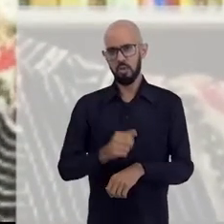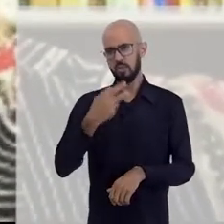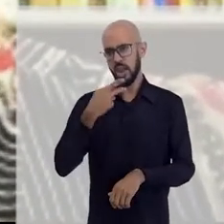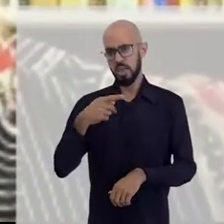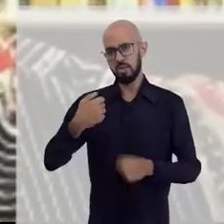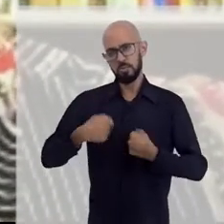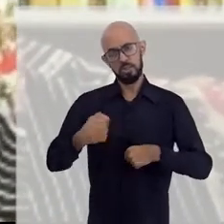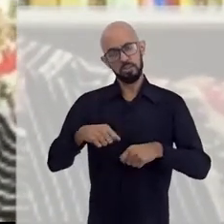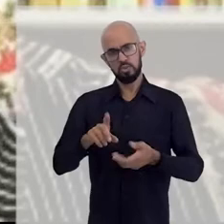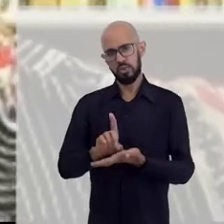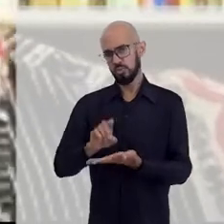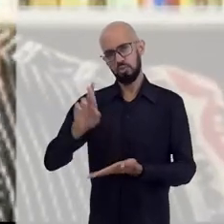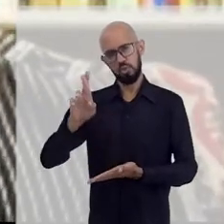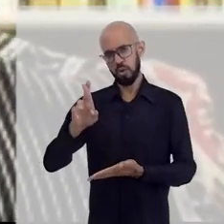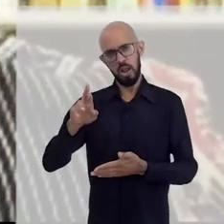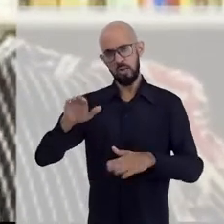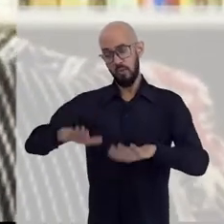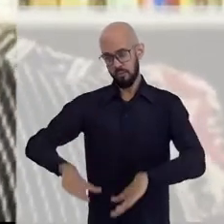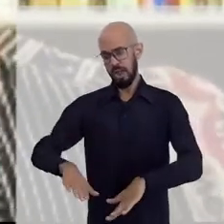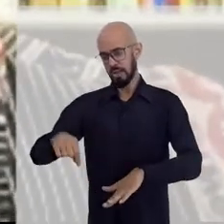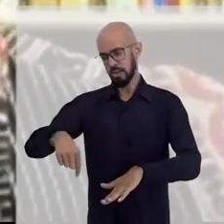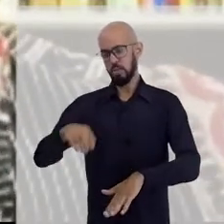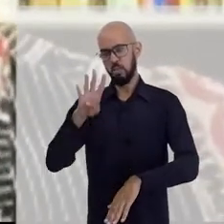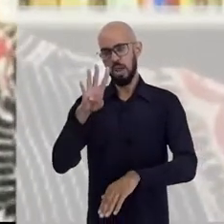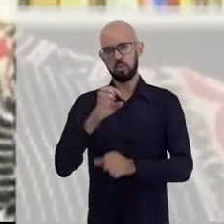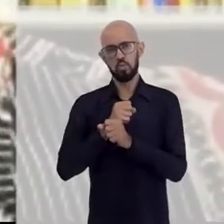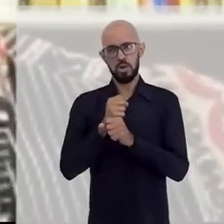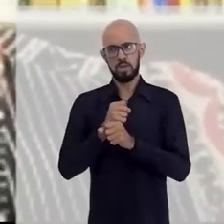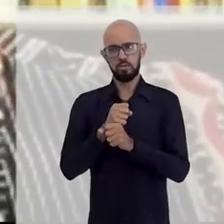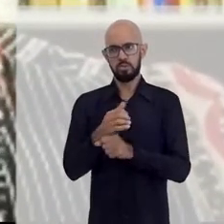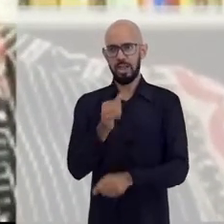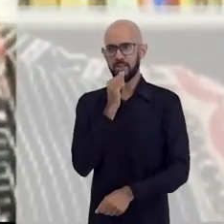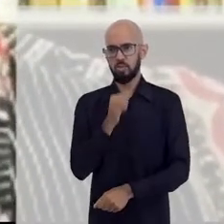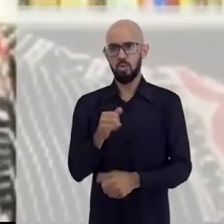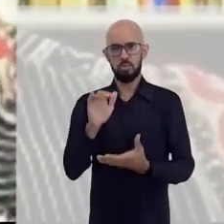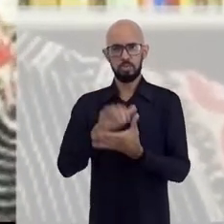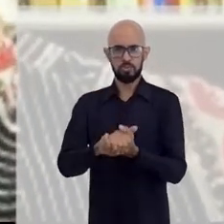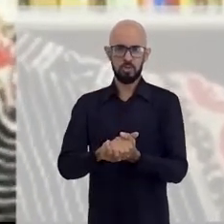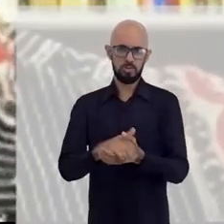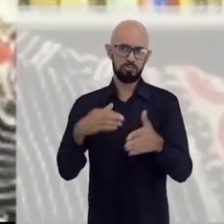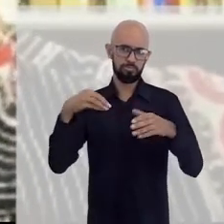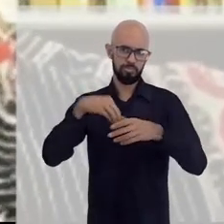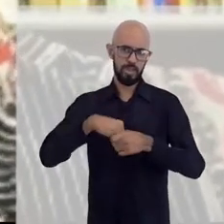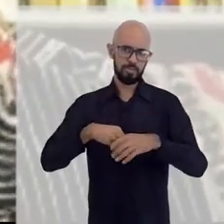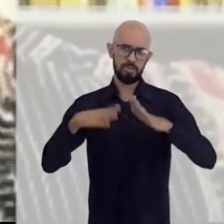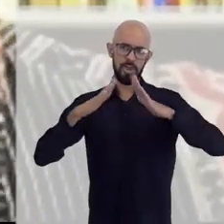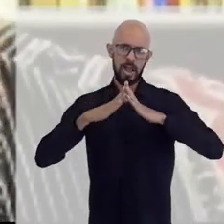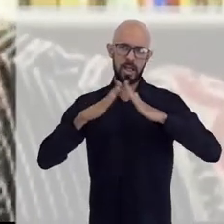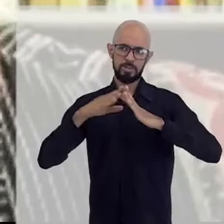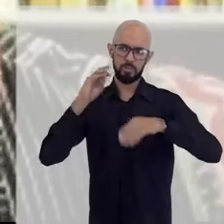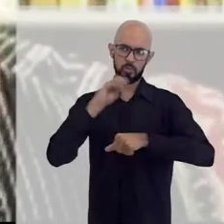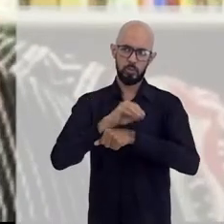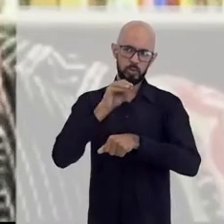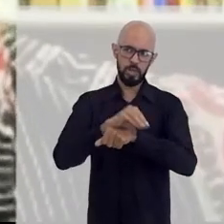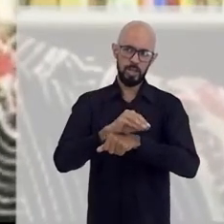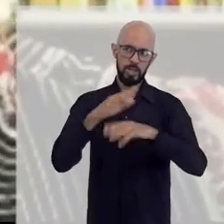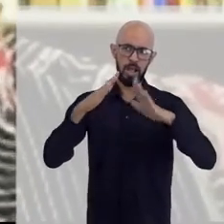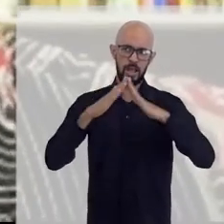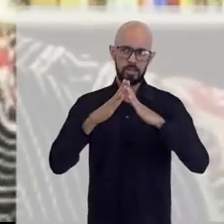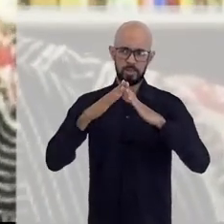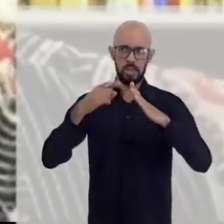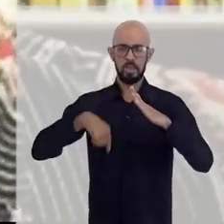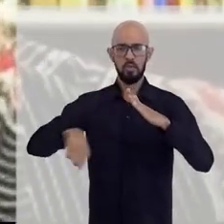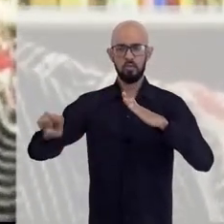disse, não, eu preciso fazer um doutorado, eu não vou ficar aqui 4 anos, né, como esposa dentro de casa, cuidando da casa. E aí eu